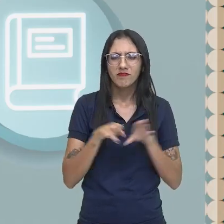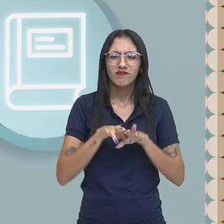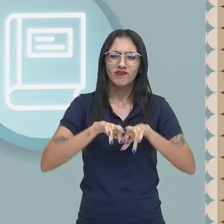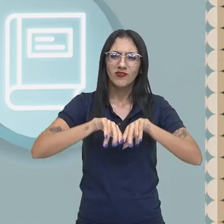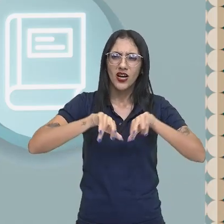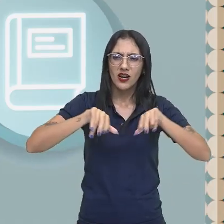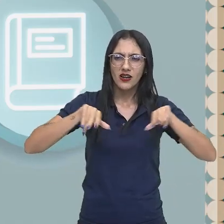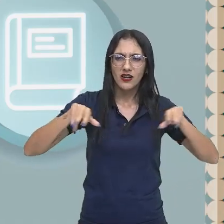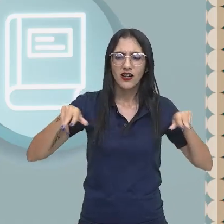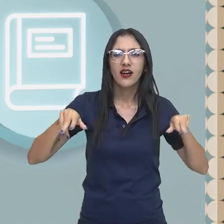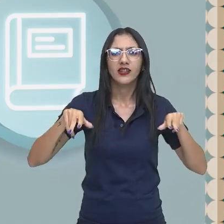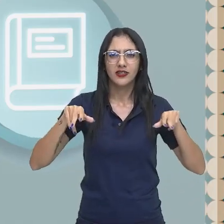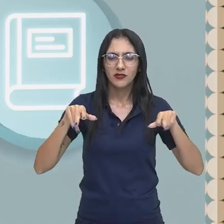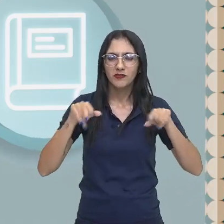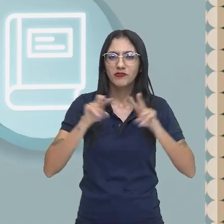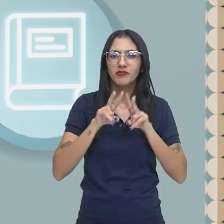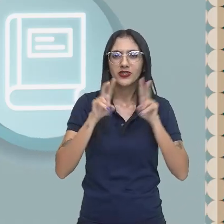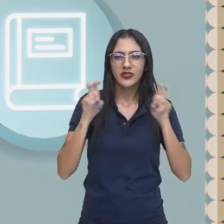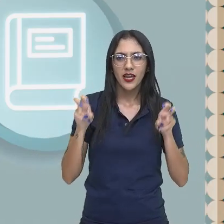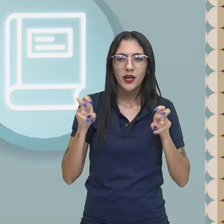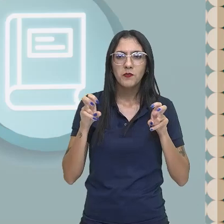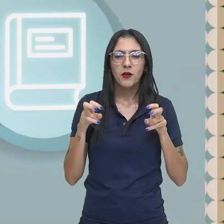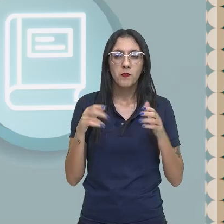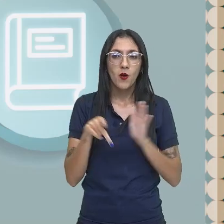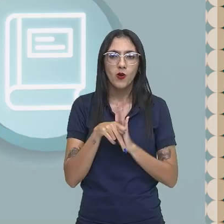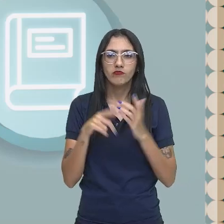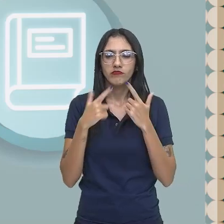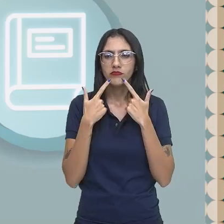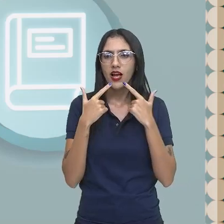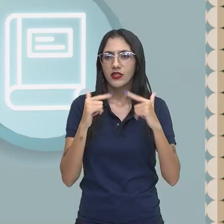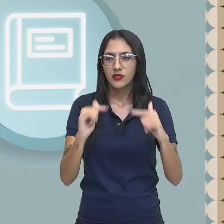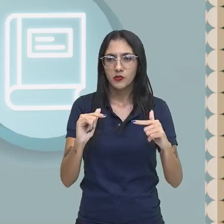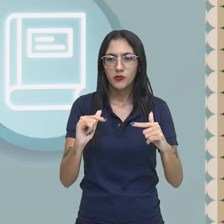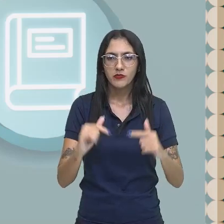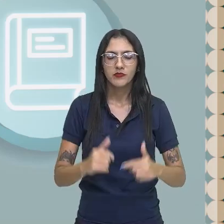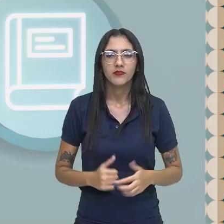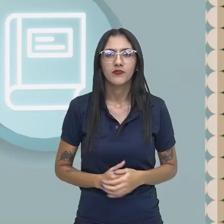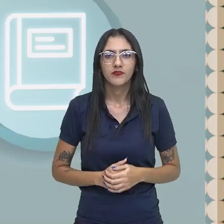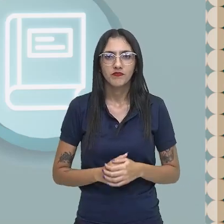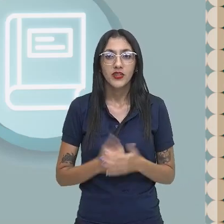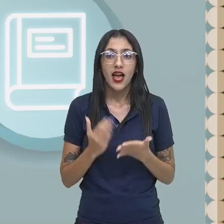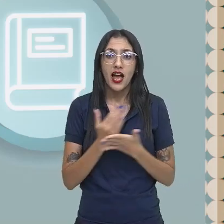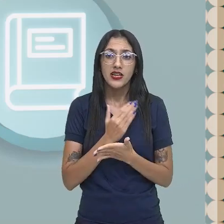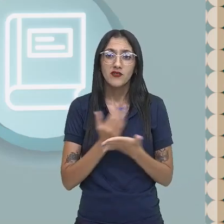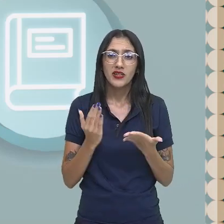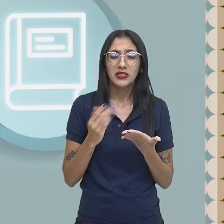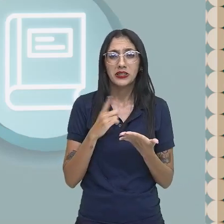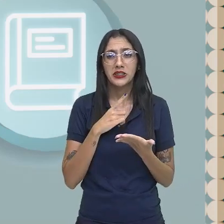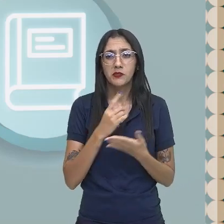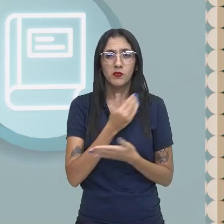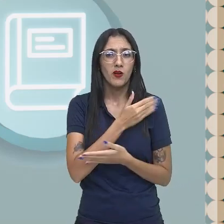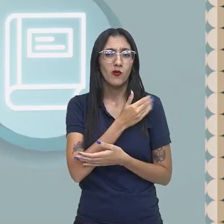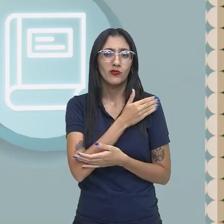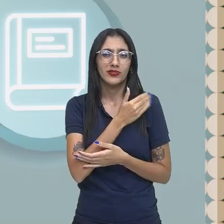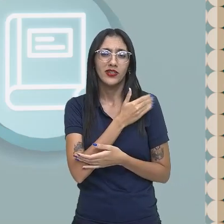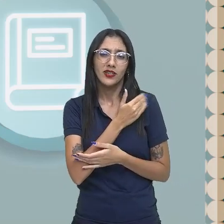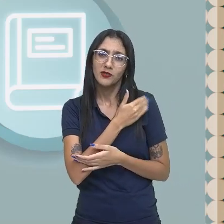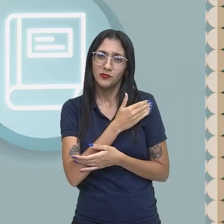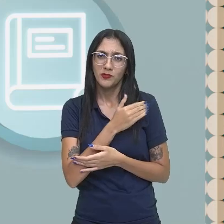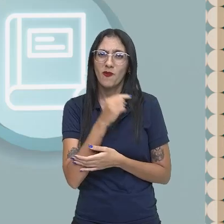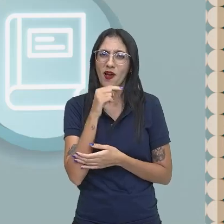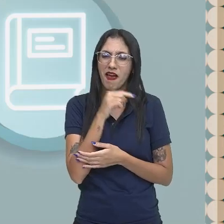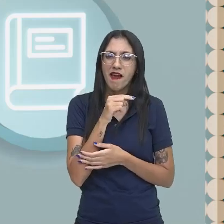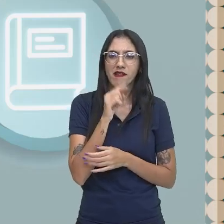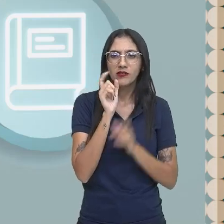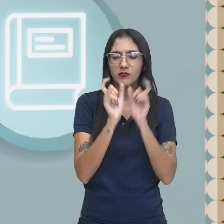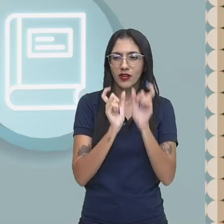variedade que nós temos, né, da nossa língua, e isso às vezes traz um certo preconceito, porque tem preconceito, né?